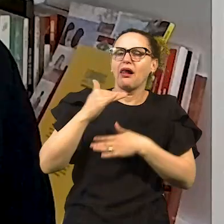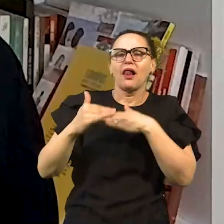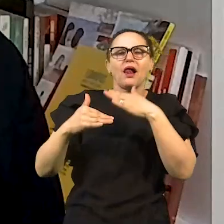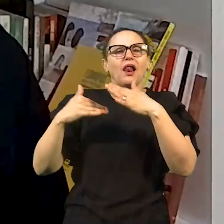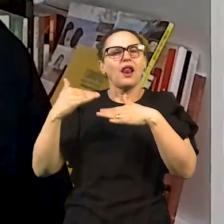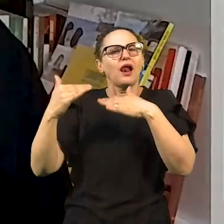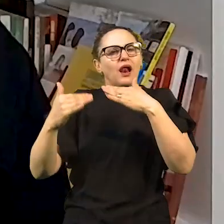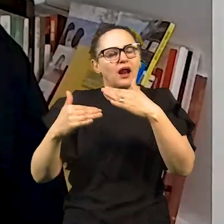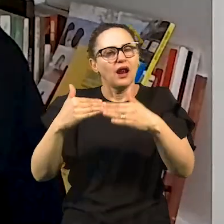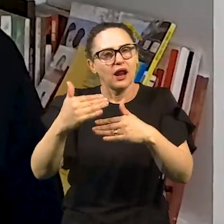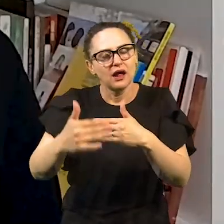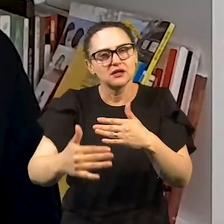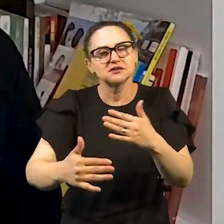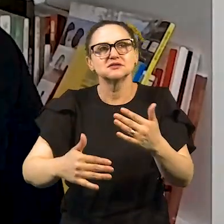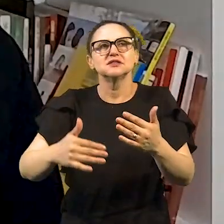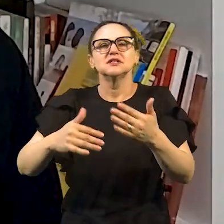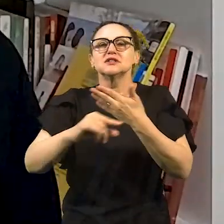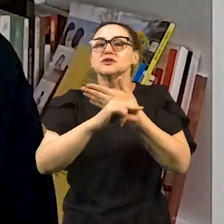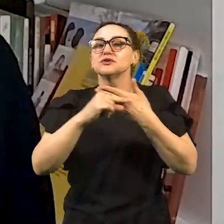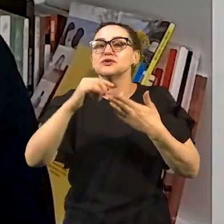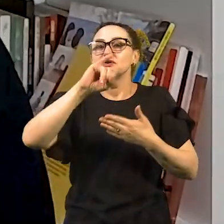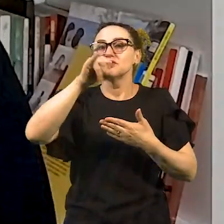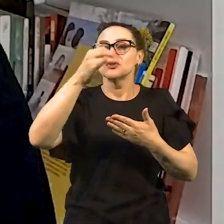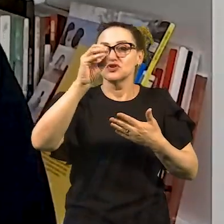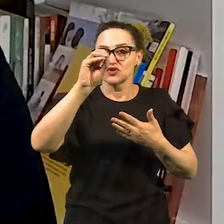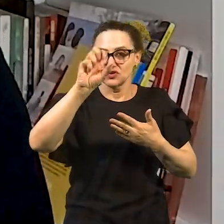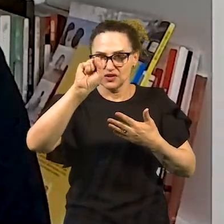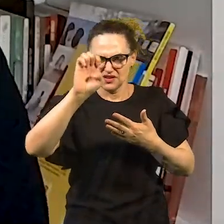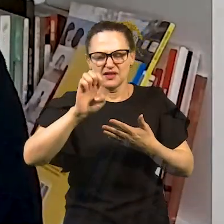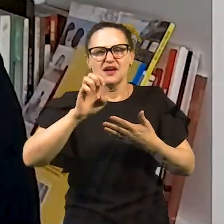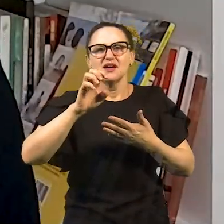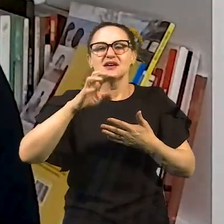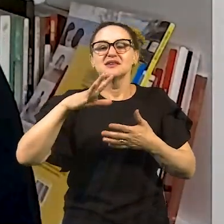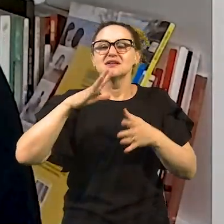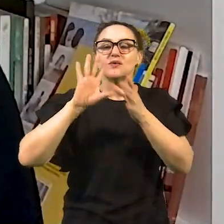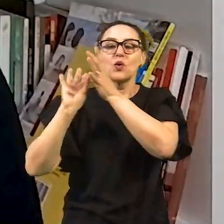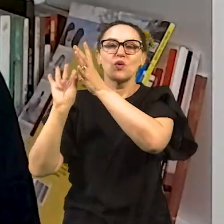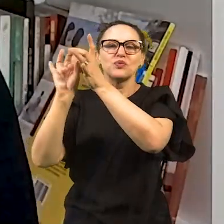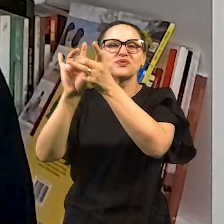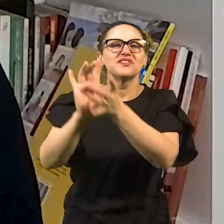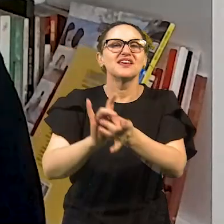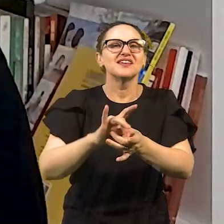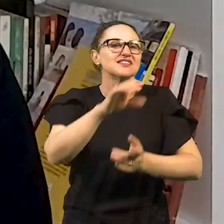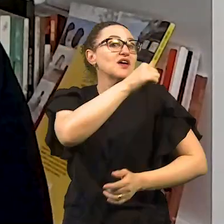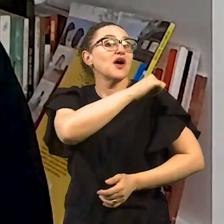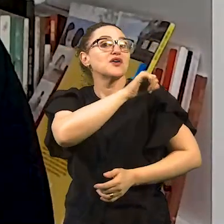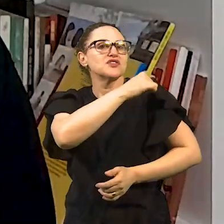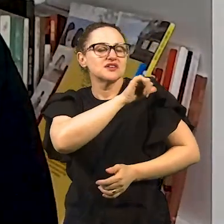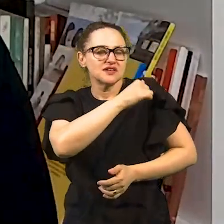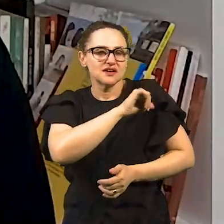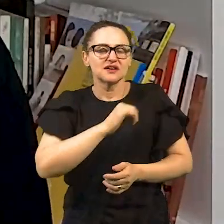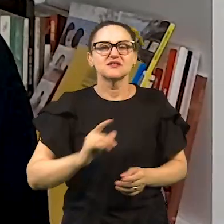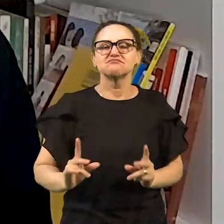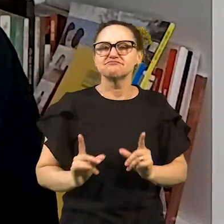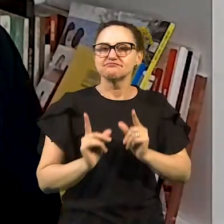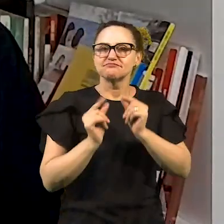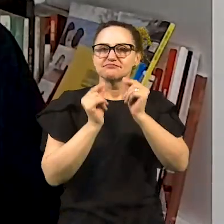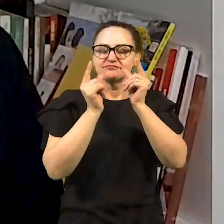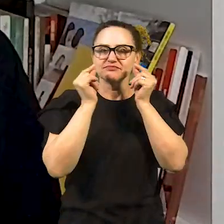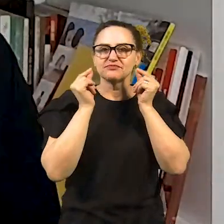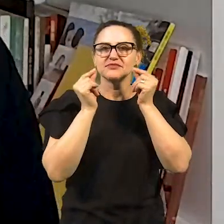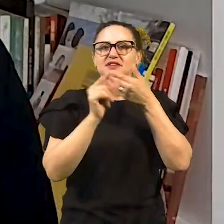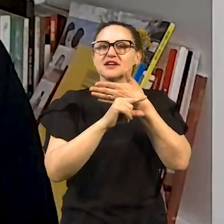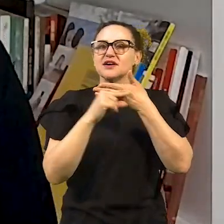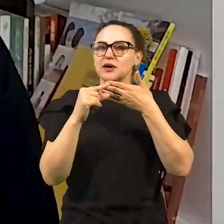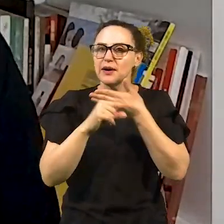José de Alencar, em que o cenário é o Rio de Janeiro, as questões são do Rio de Janeiro, de uma classe burguesa. Machado de Assis